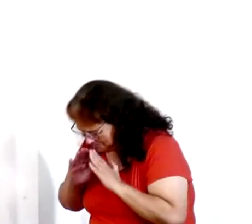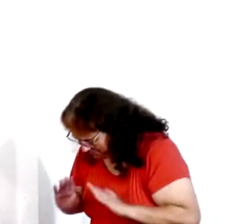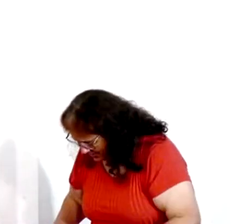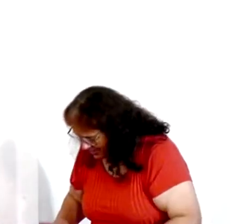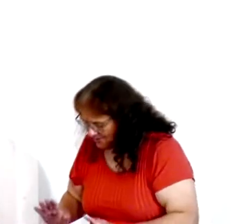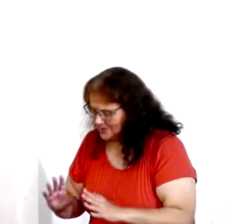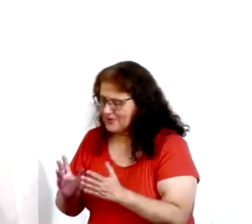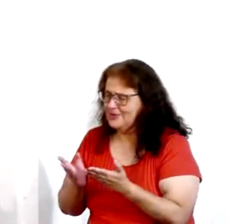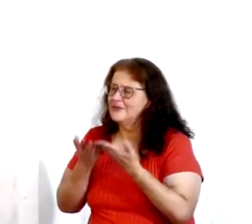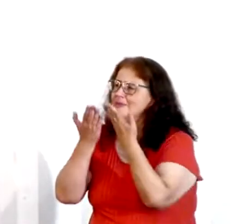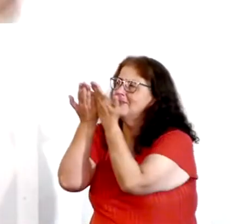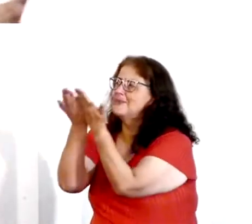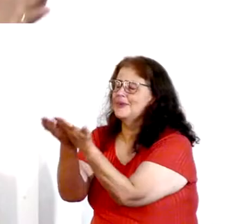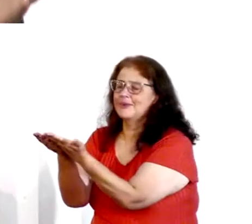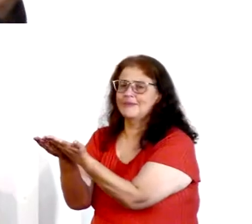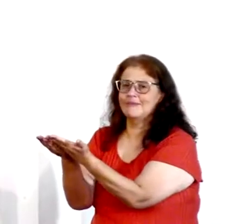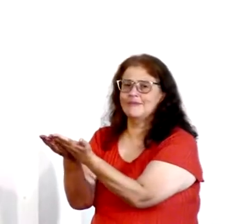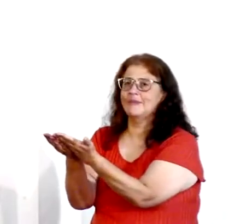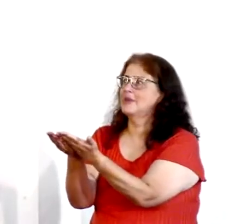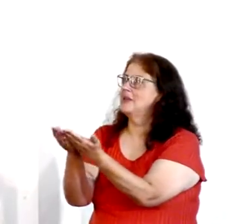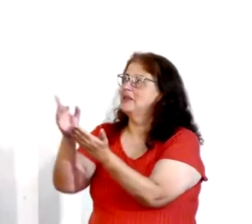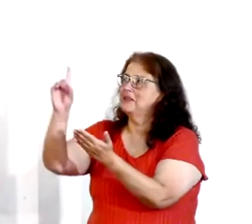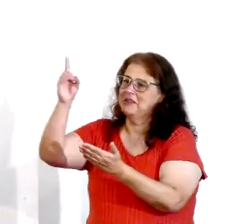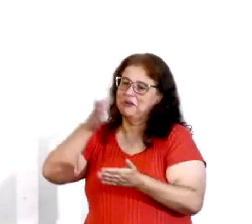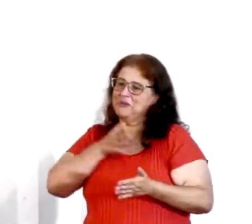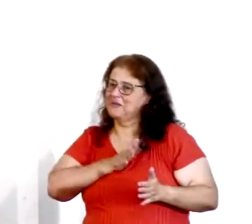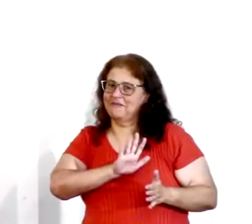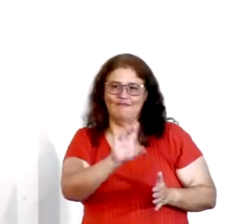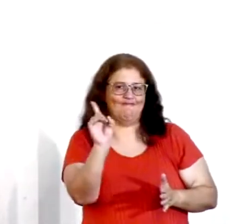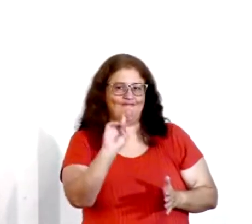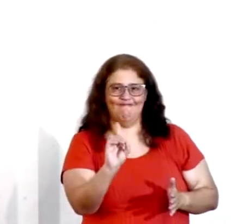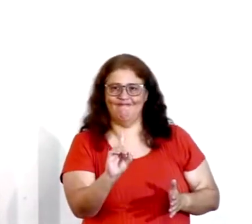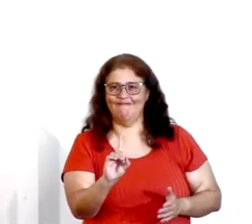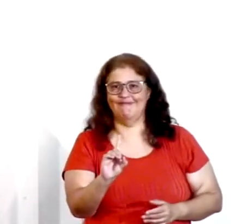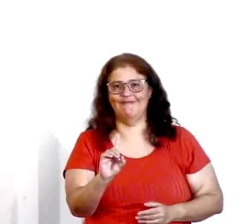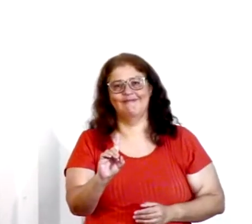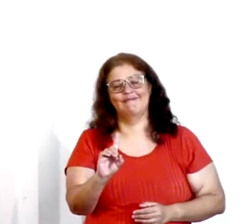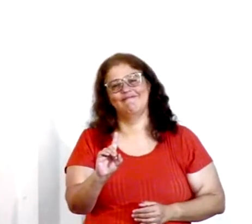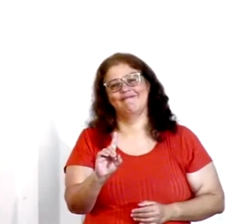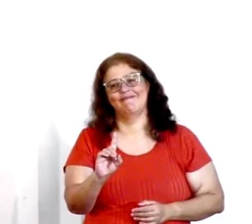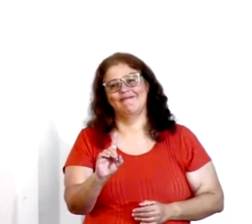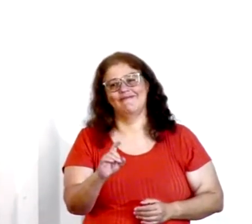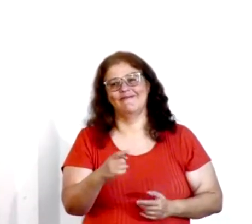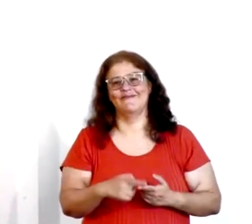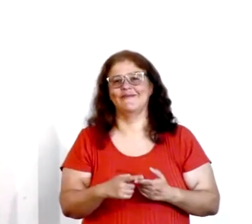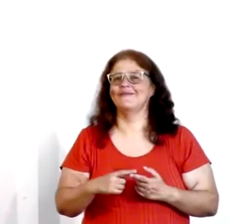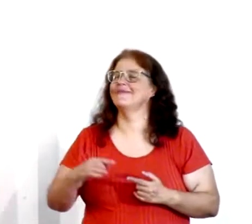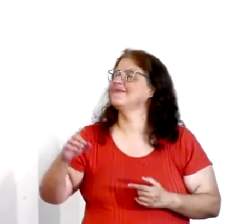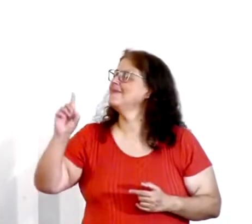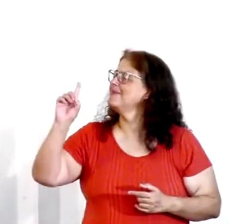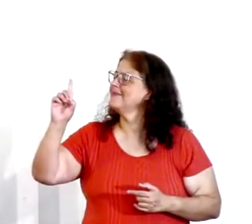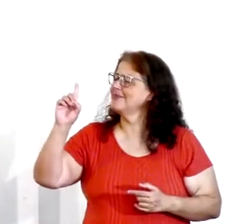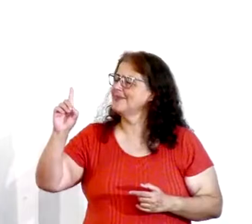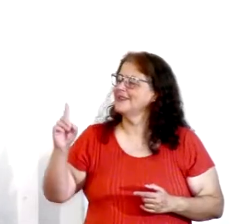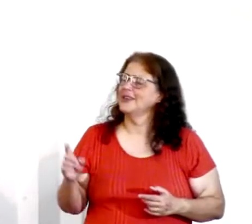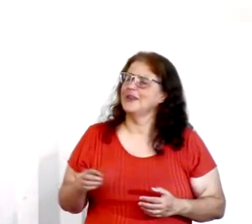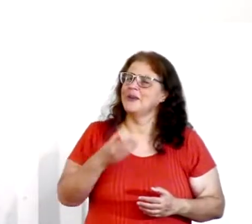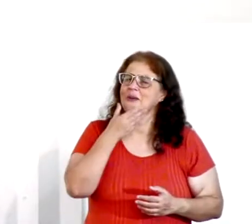Queridos, Deus não despreza o coração de um homem quebrantado, um coração de um